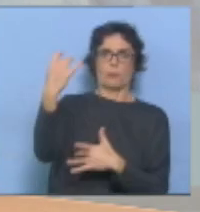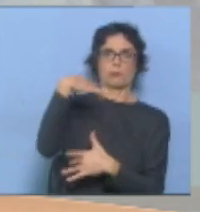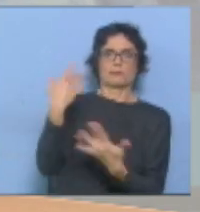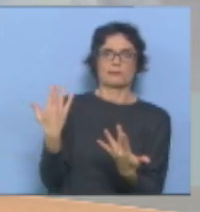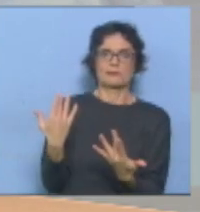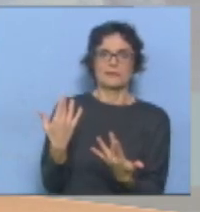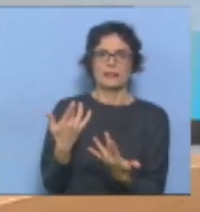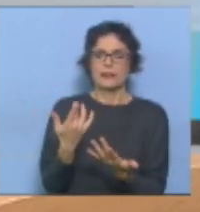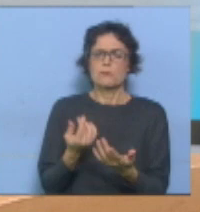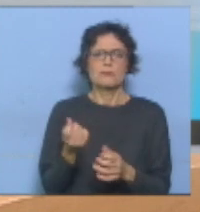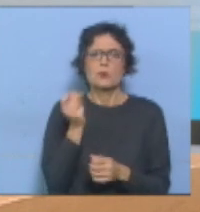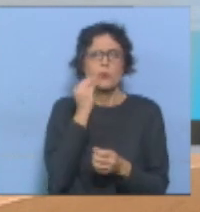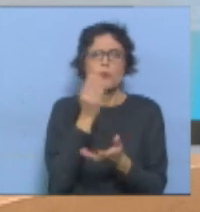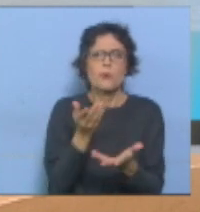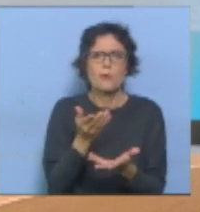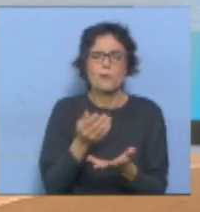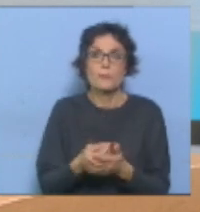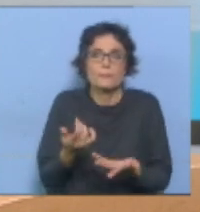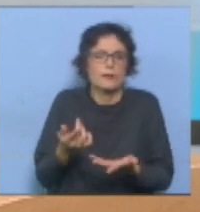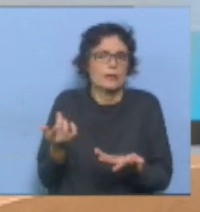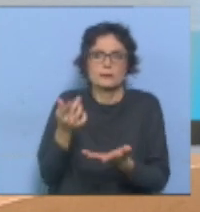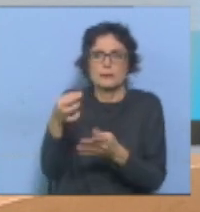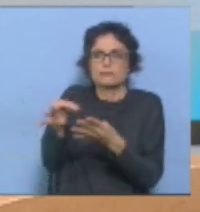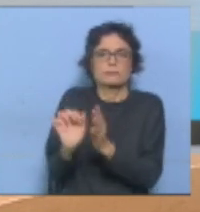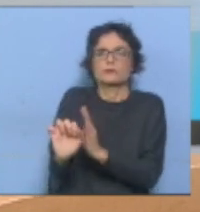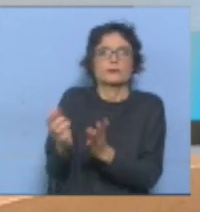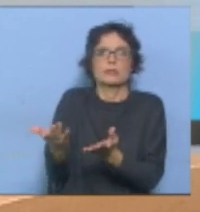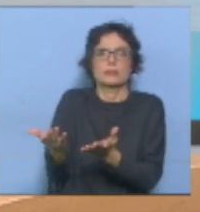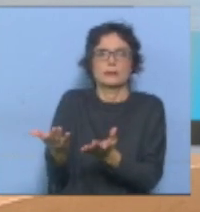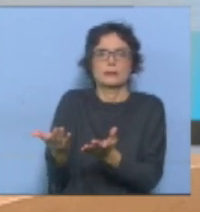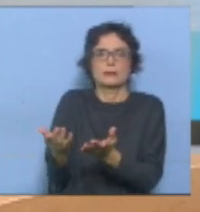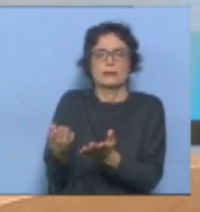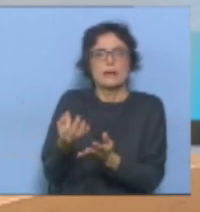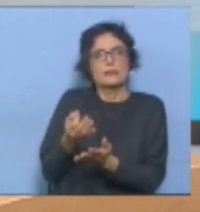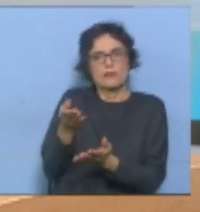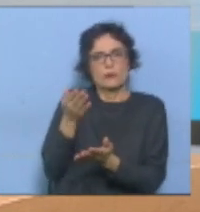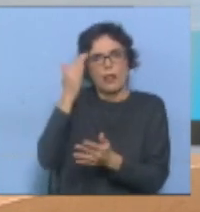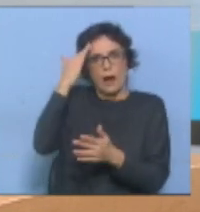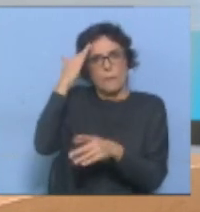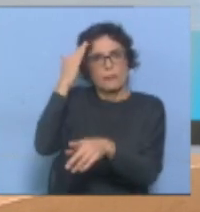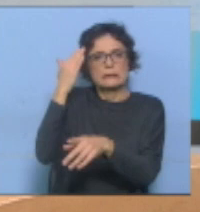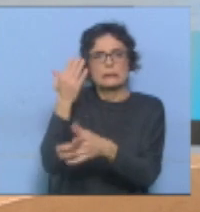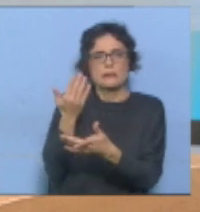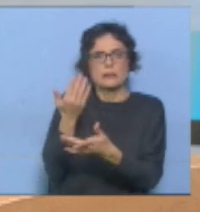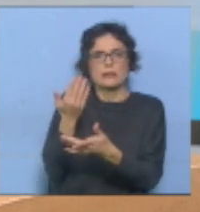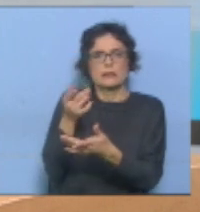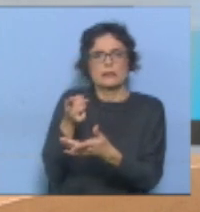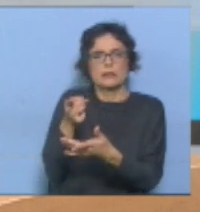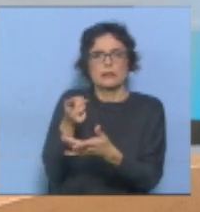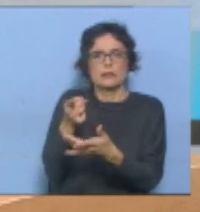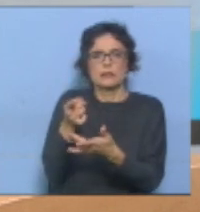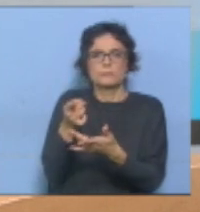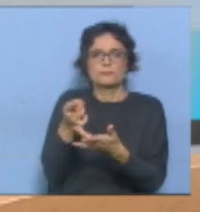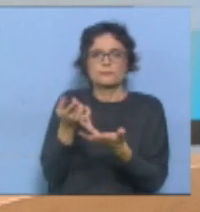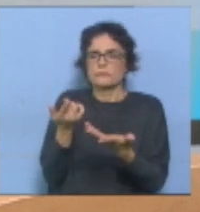Eu não sei explicar, é um dom que ele tem, uma característica que ele tem, uma capacidade quando se acerca de todas